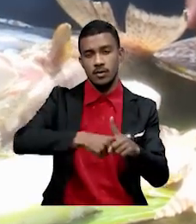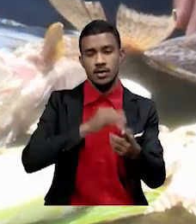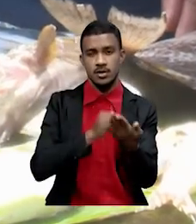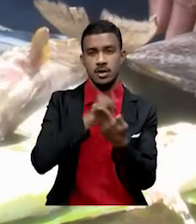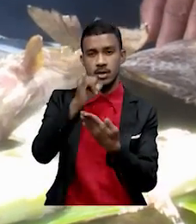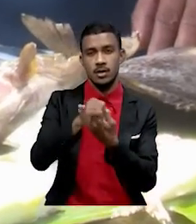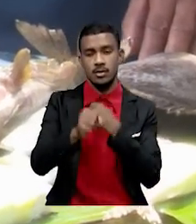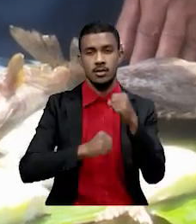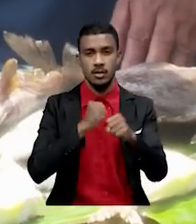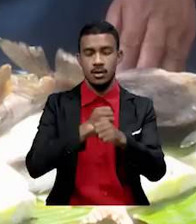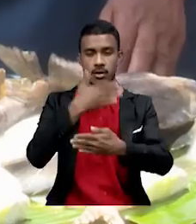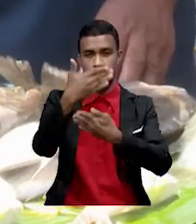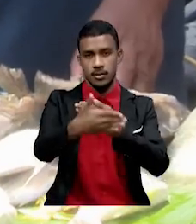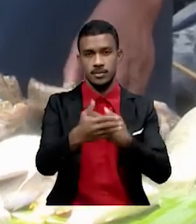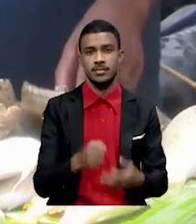noin.